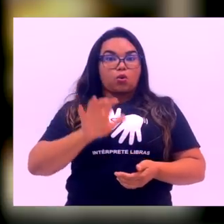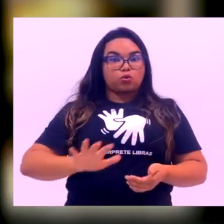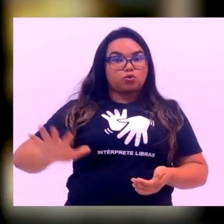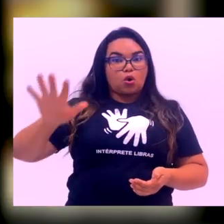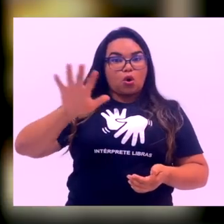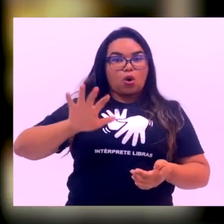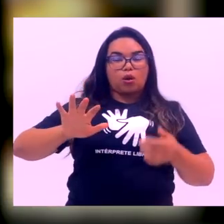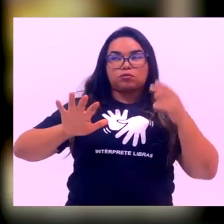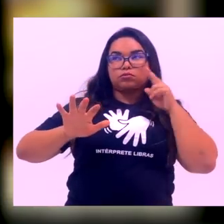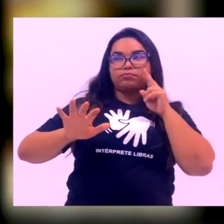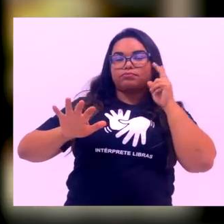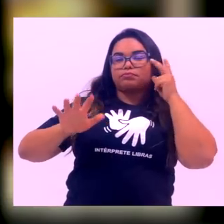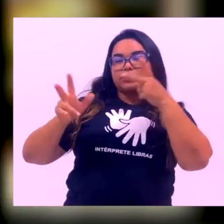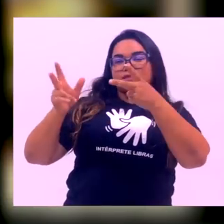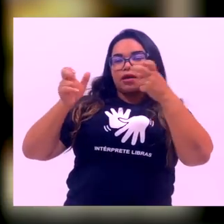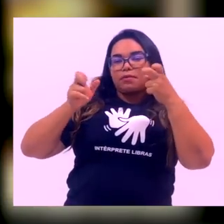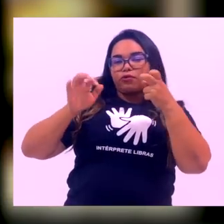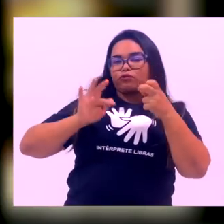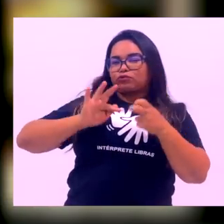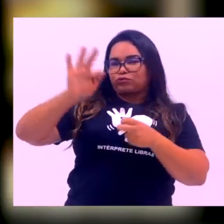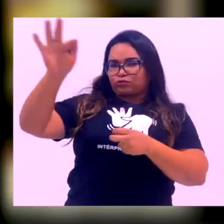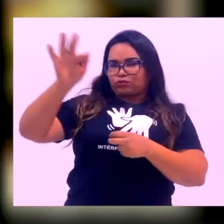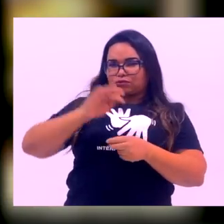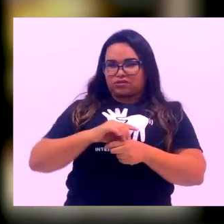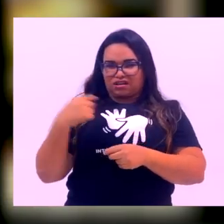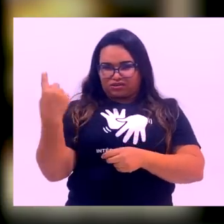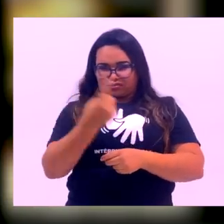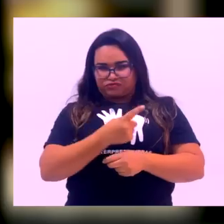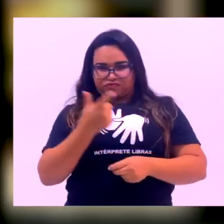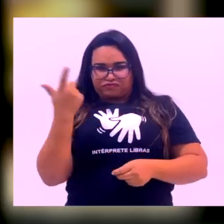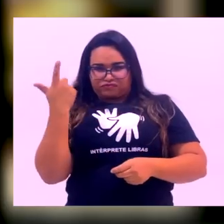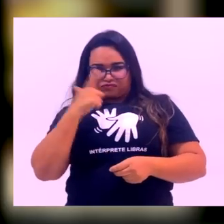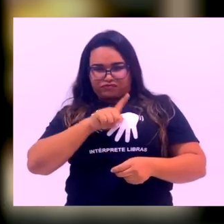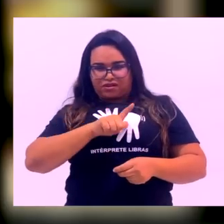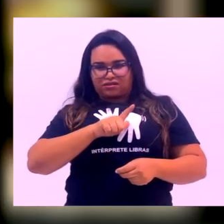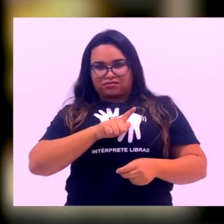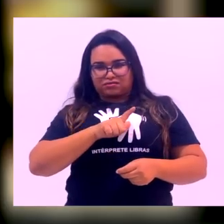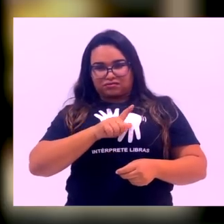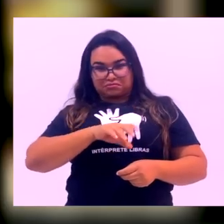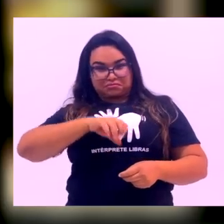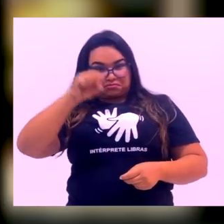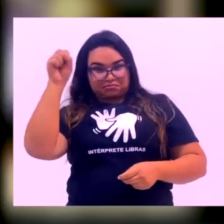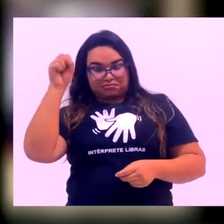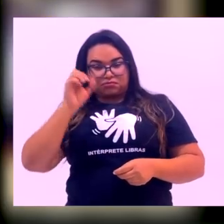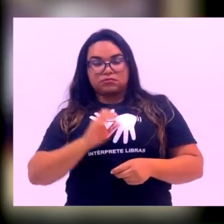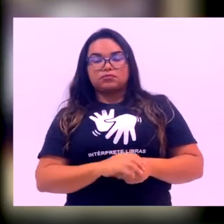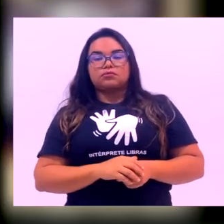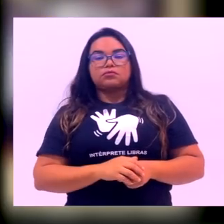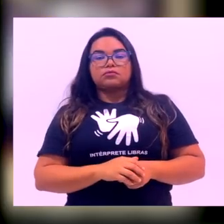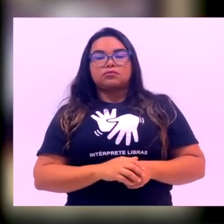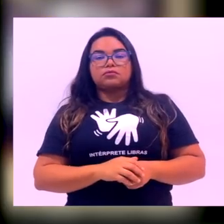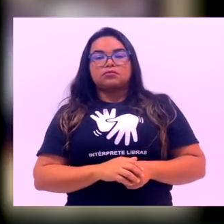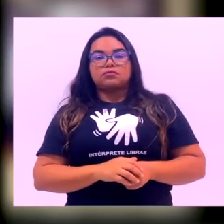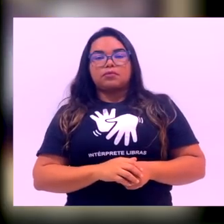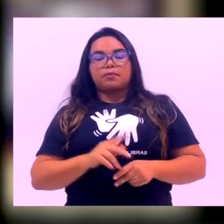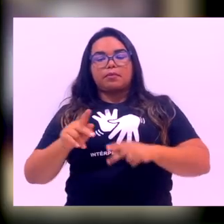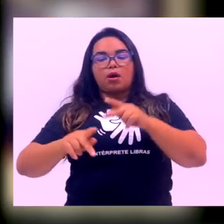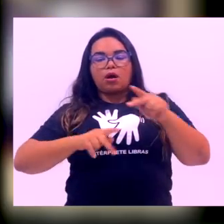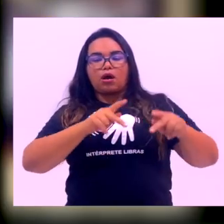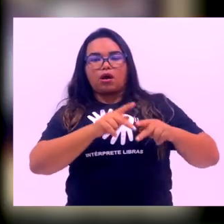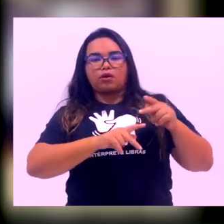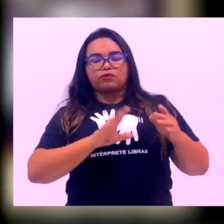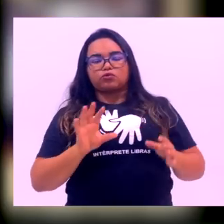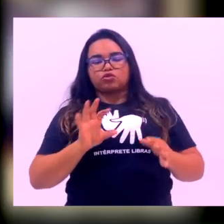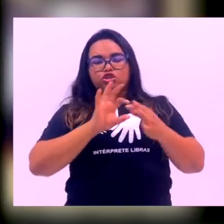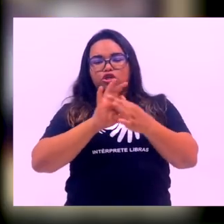futuro da Europa, será que nós todos podemos nos dar bem? Nas mãos do povo. A união é mais do que simplesmente